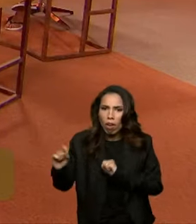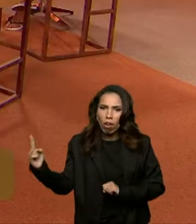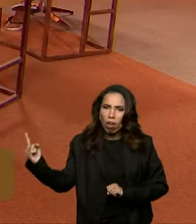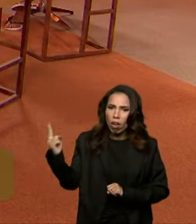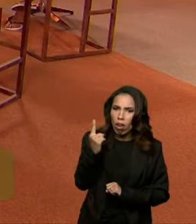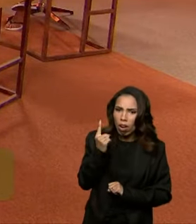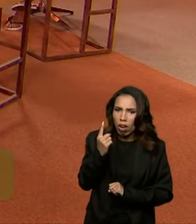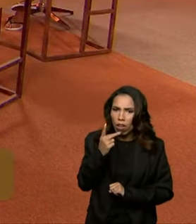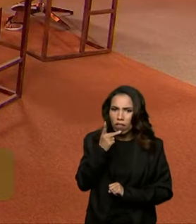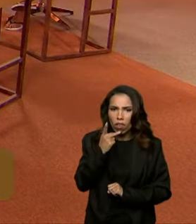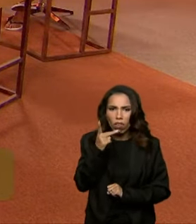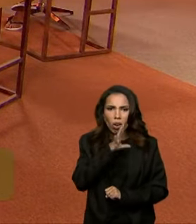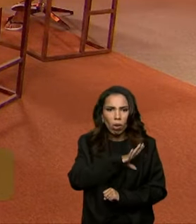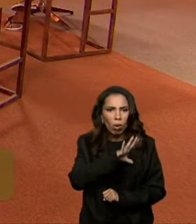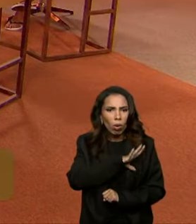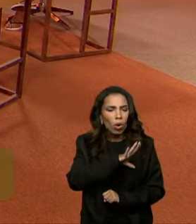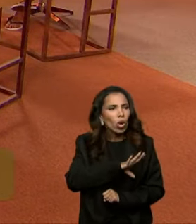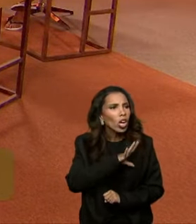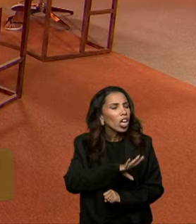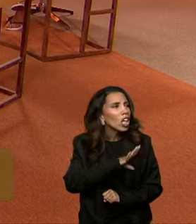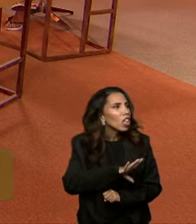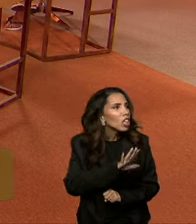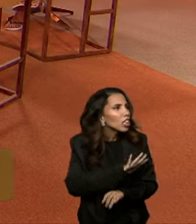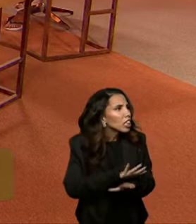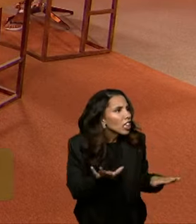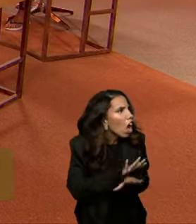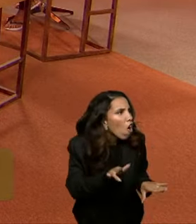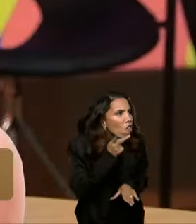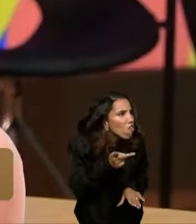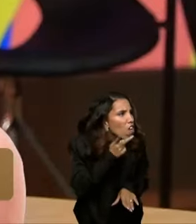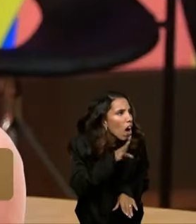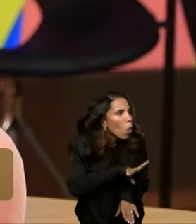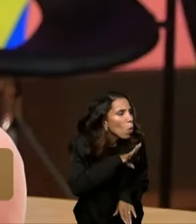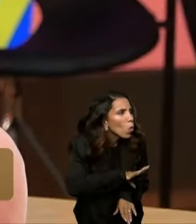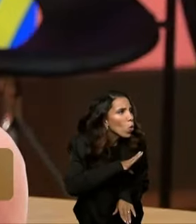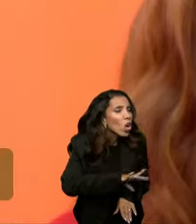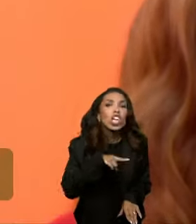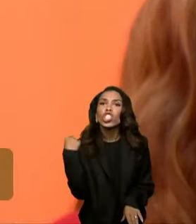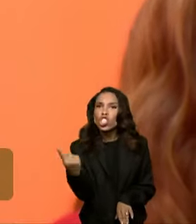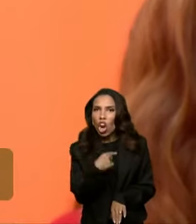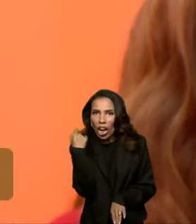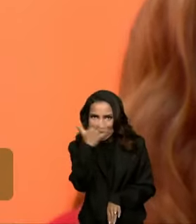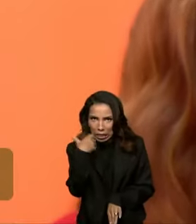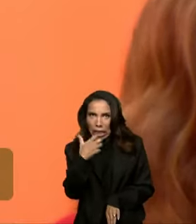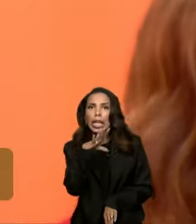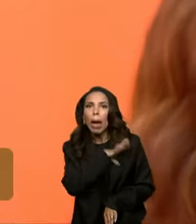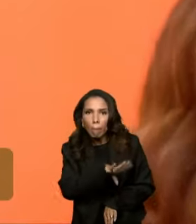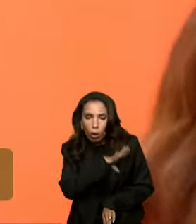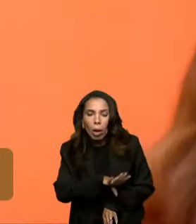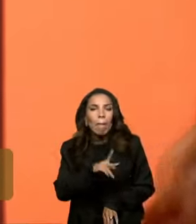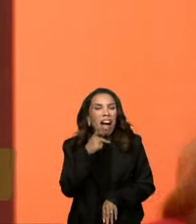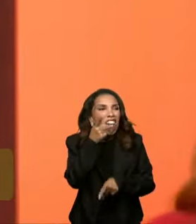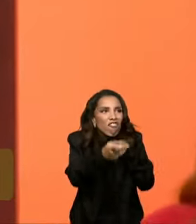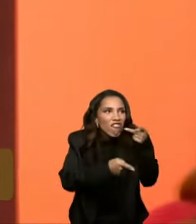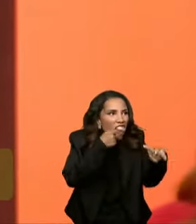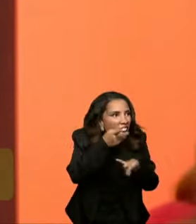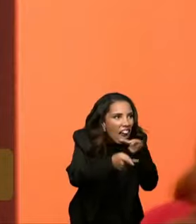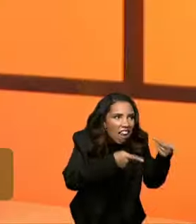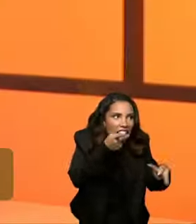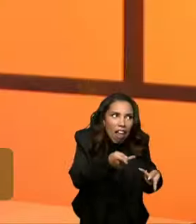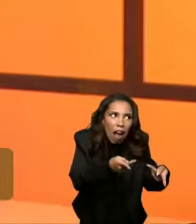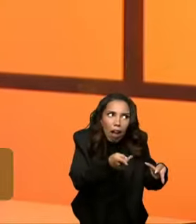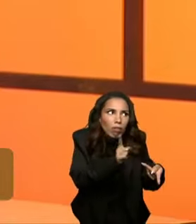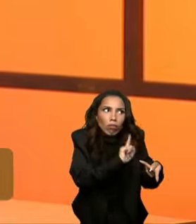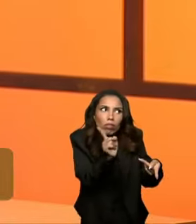falam português? O cara, não, falamos português. Não acredito, não fala português. Sim. Cantamos português, mas falar não. Ai, que maravilha. Aí tu abre